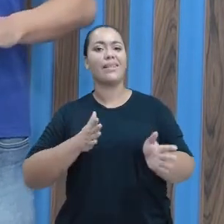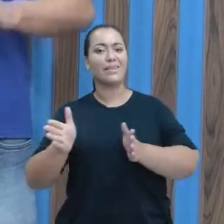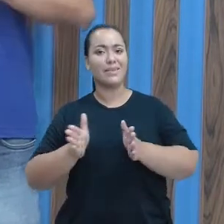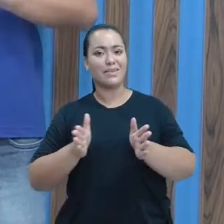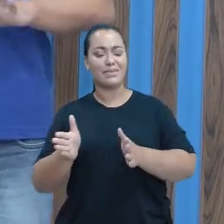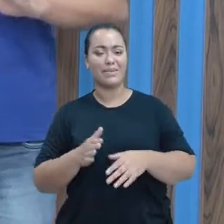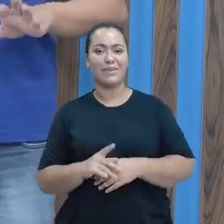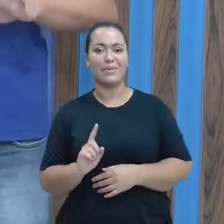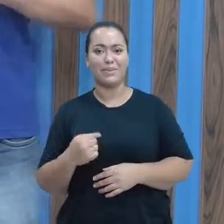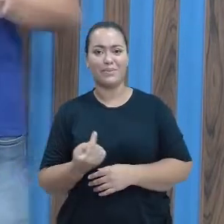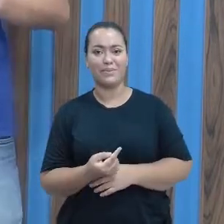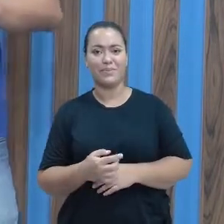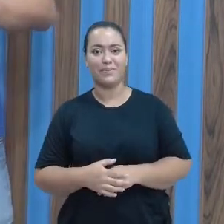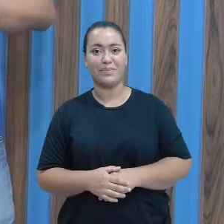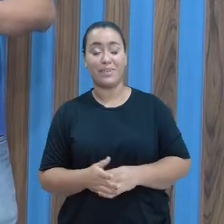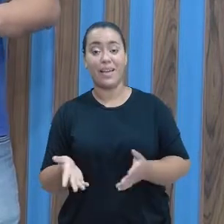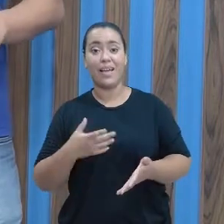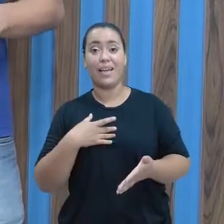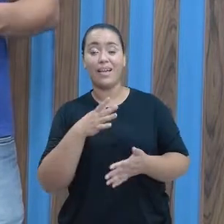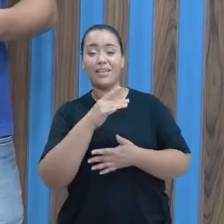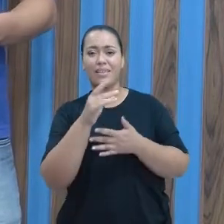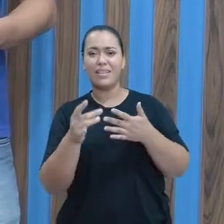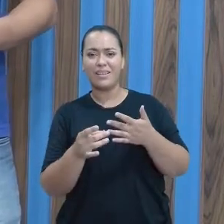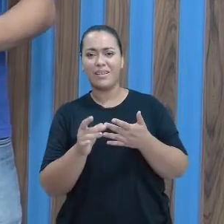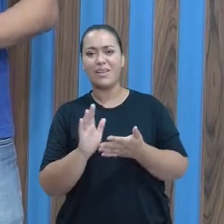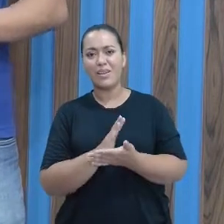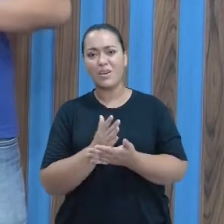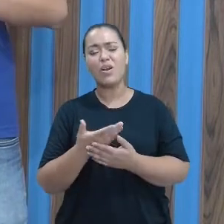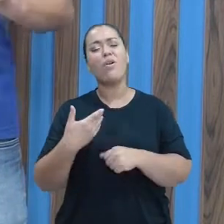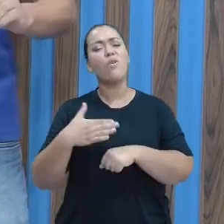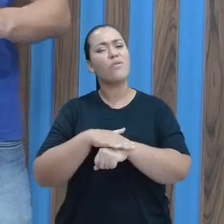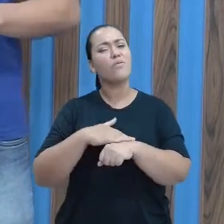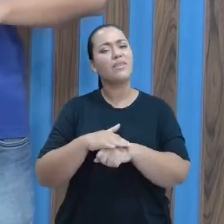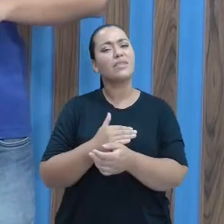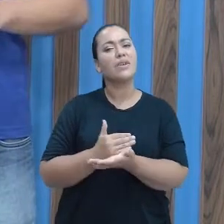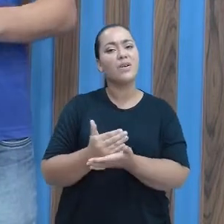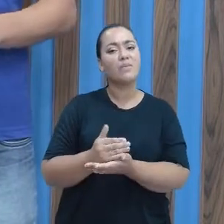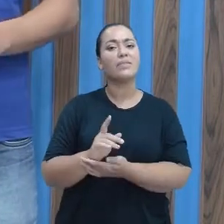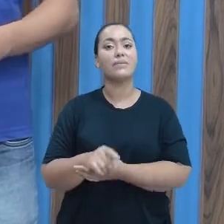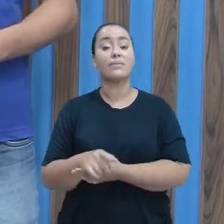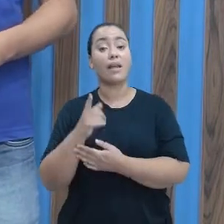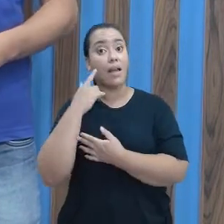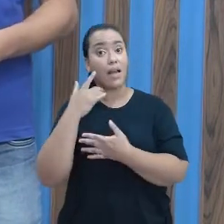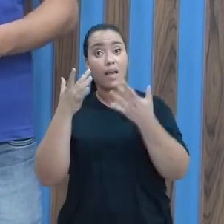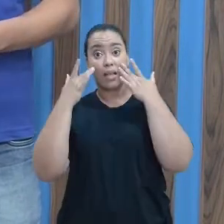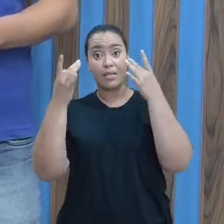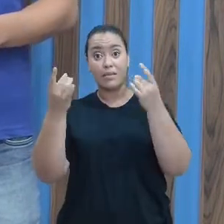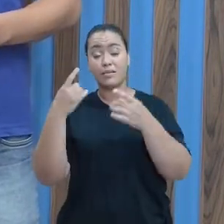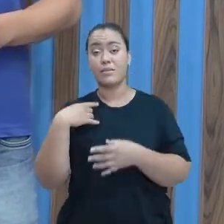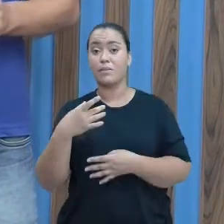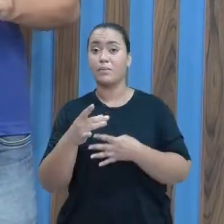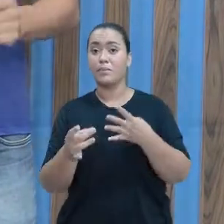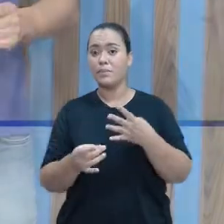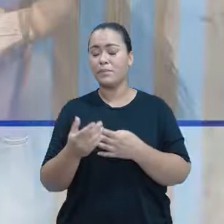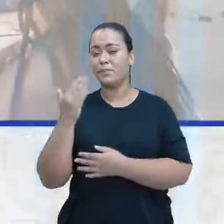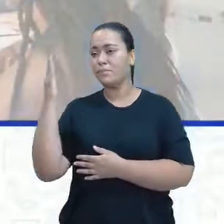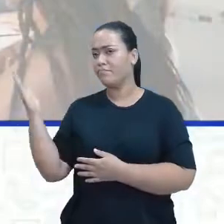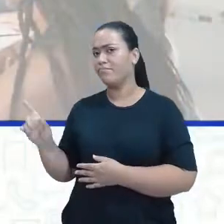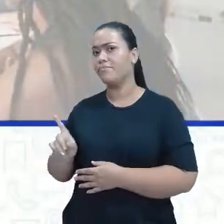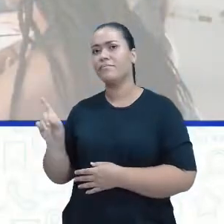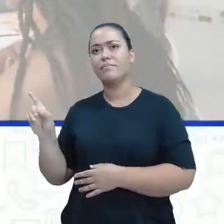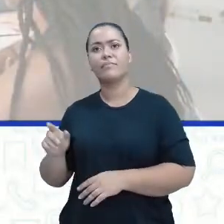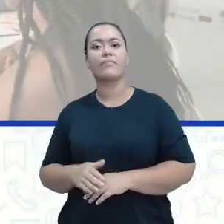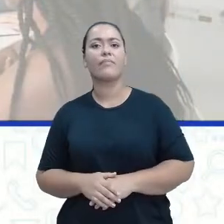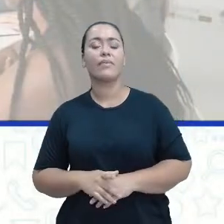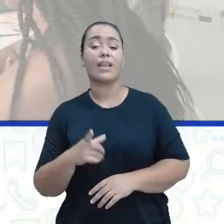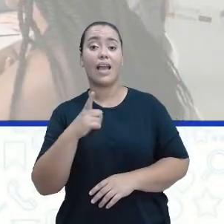Bom, eu queria trazer aqui uns dados para a gente começar a nossa conversa, tá? Que são muito importantes, prestem bem atenção nesses dados, tá? Segundo